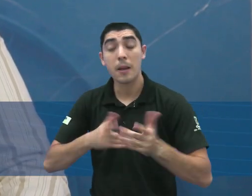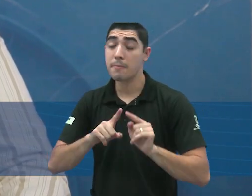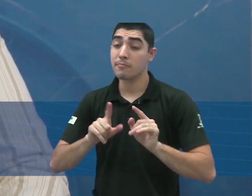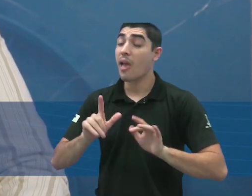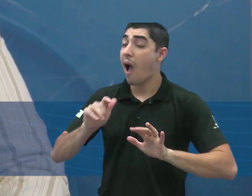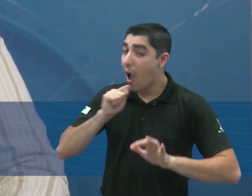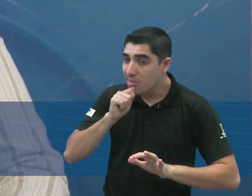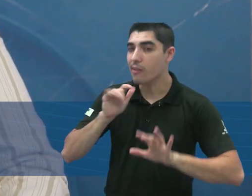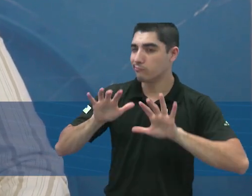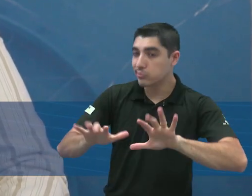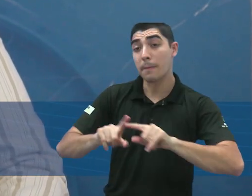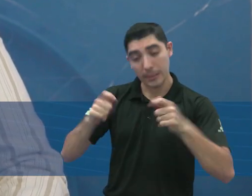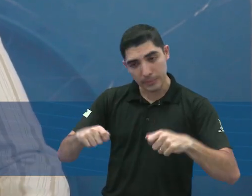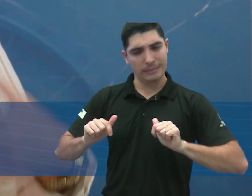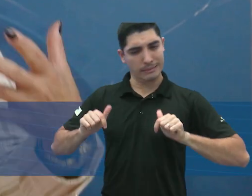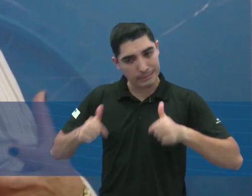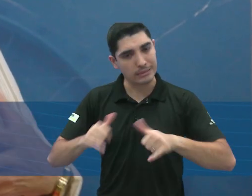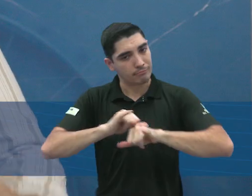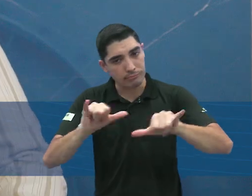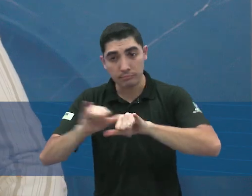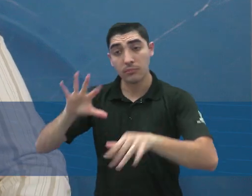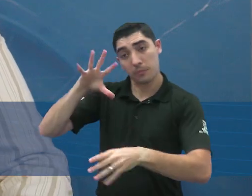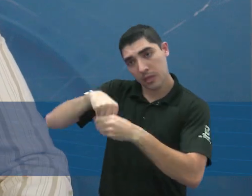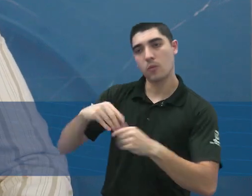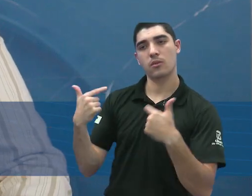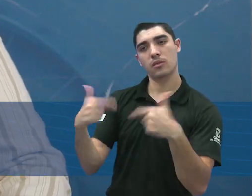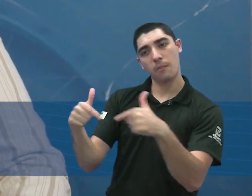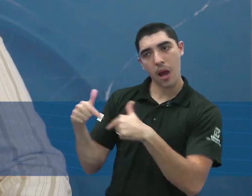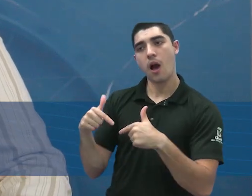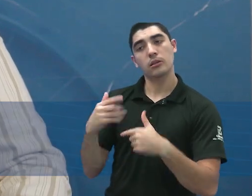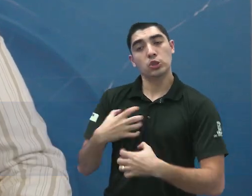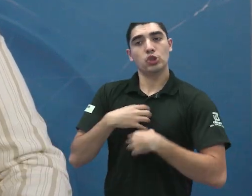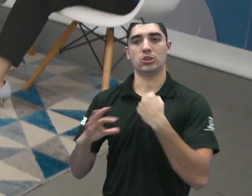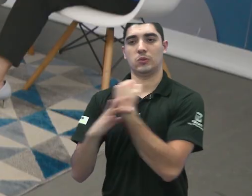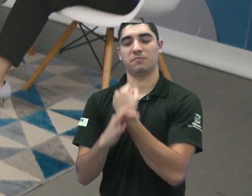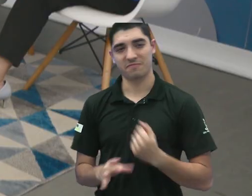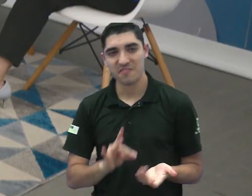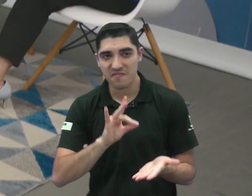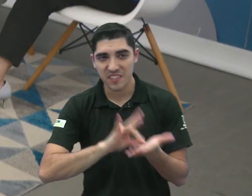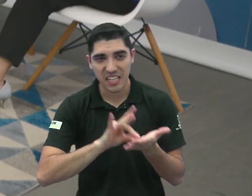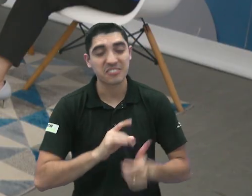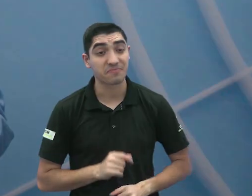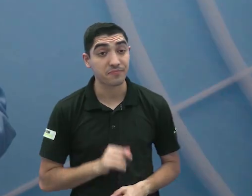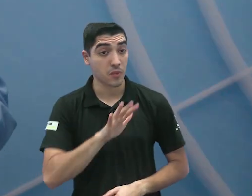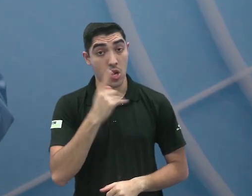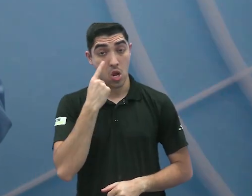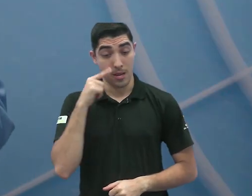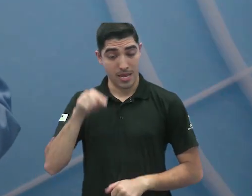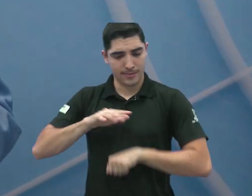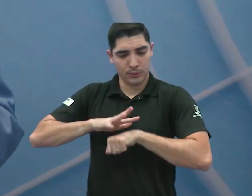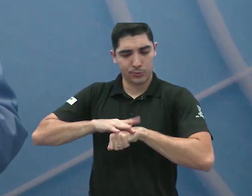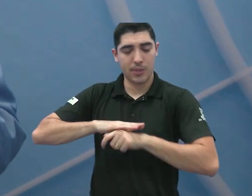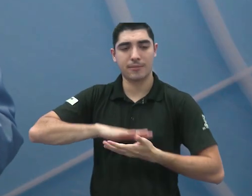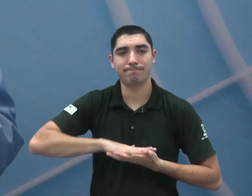gente precisa mesmo trabalhar fortemente sobre esses ambientes mais seguros dentro das empresas. Com certeza, meninos. Olha só, o burnout